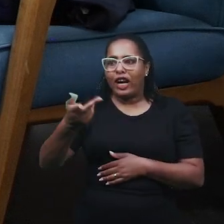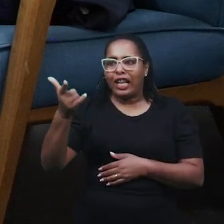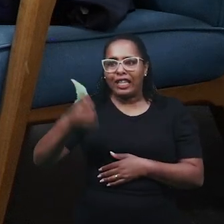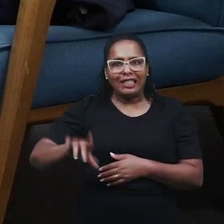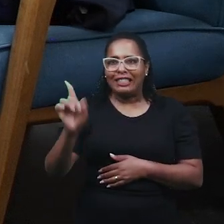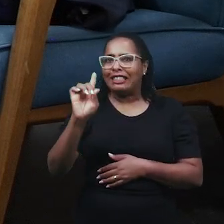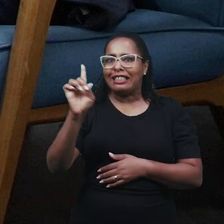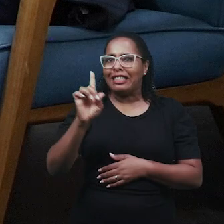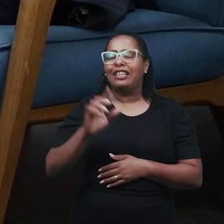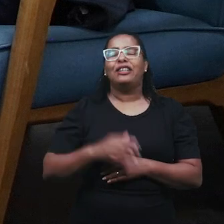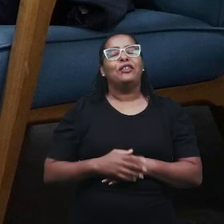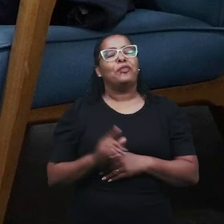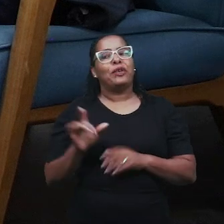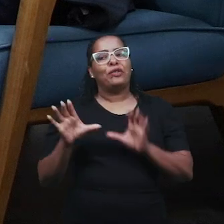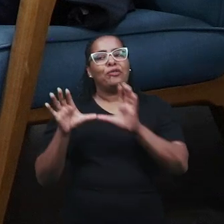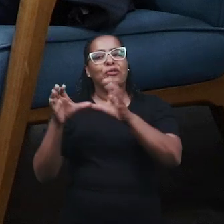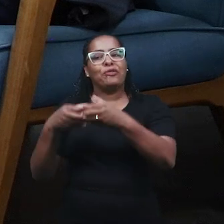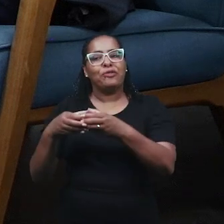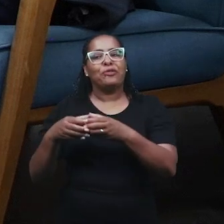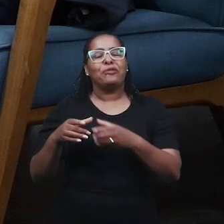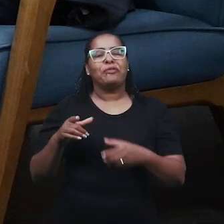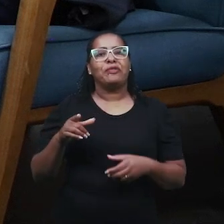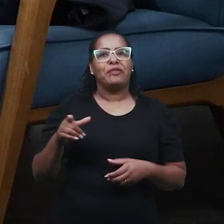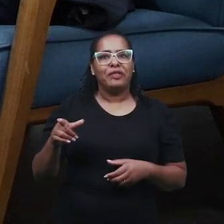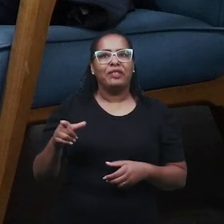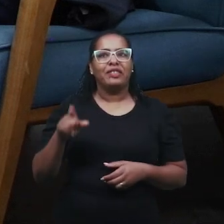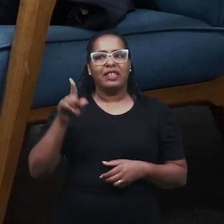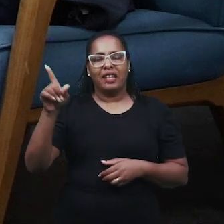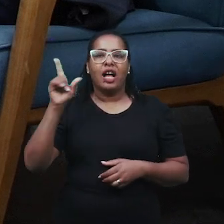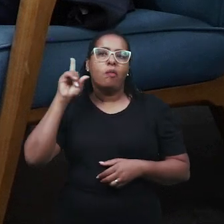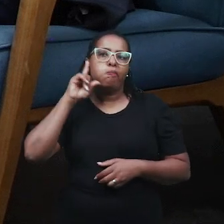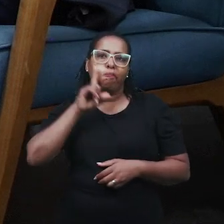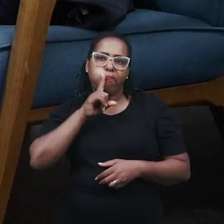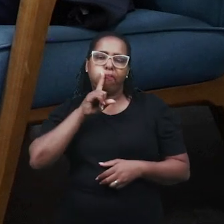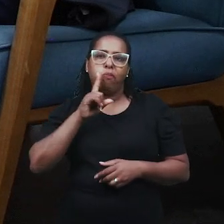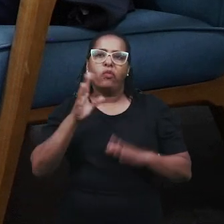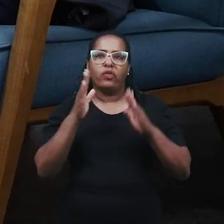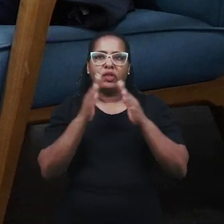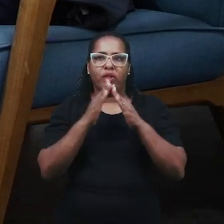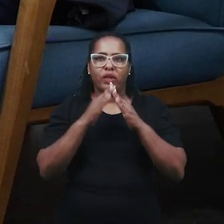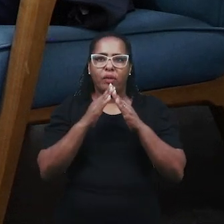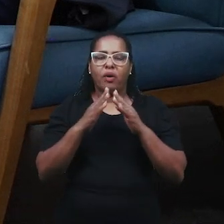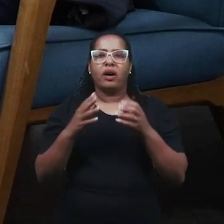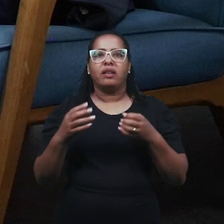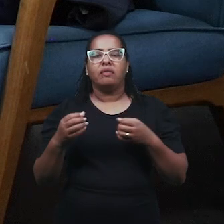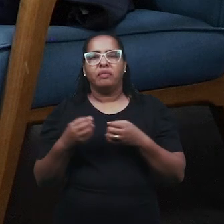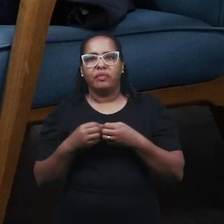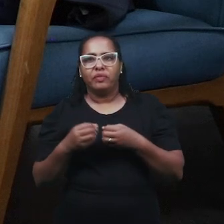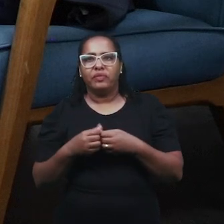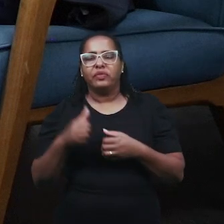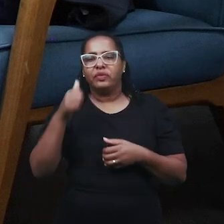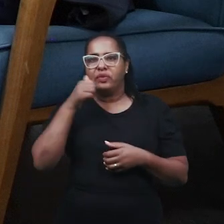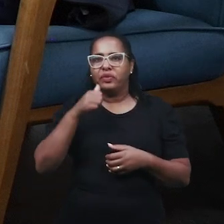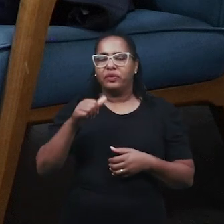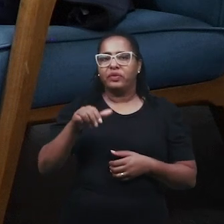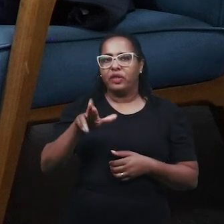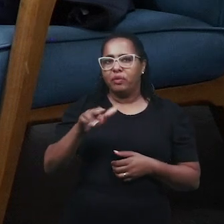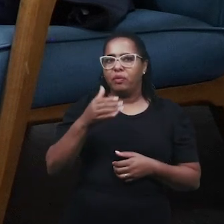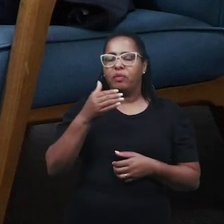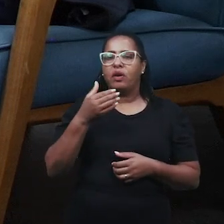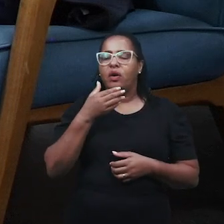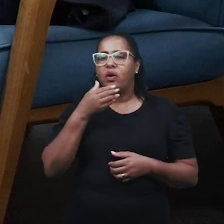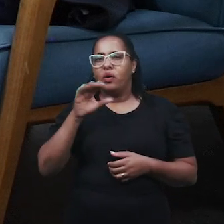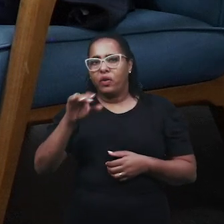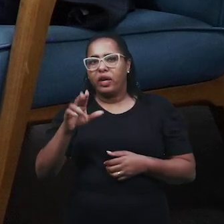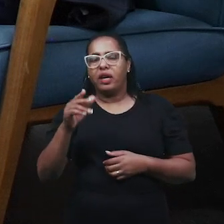direito, mas os irmãos que estão aí nessa região norte dos Estados Unidos, onde inclusive mora um irmão meu, minha cunhada, meus sobrinhos, e eu quero